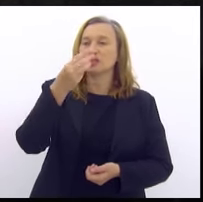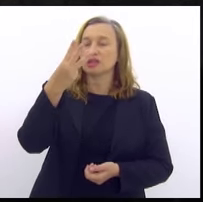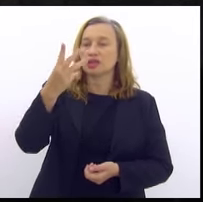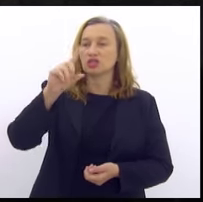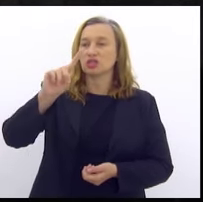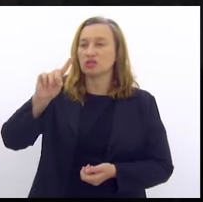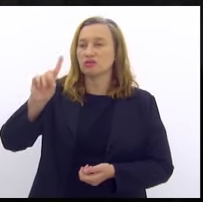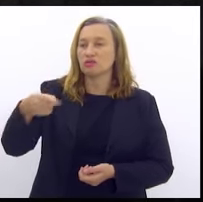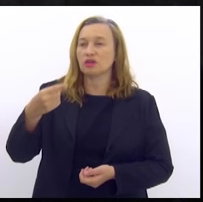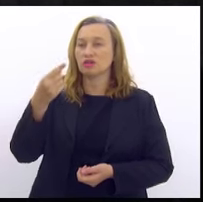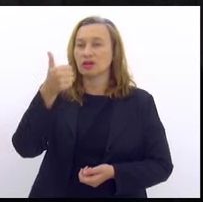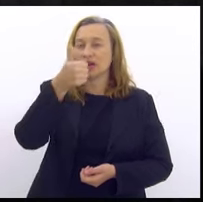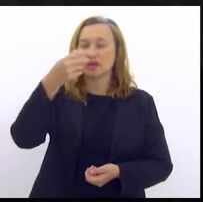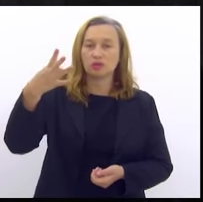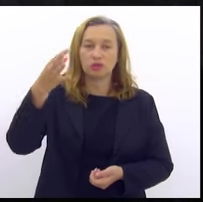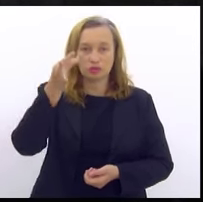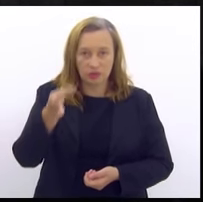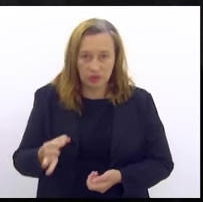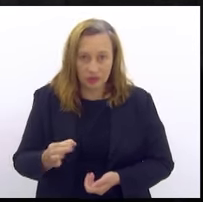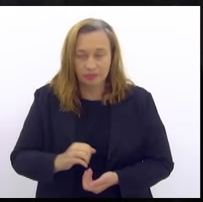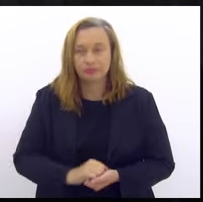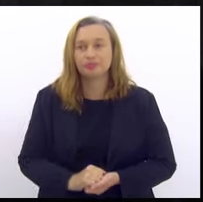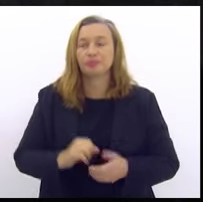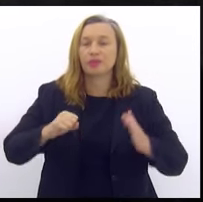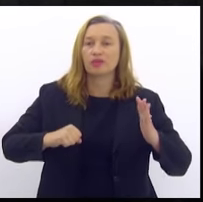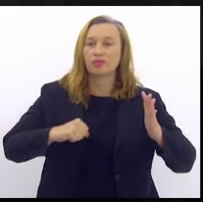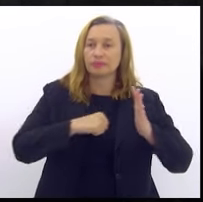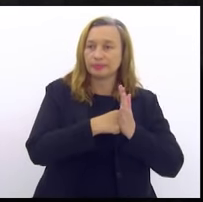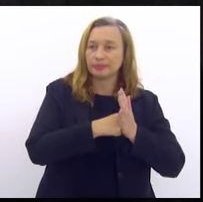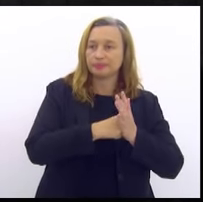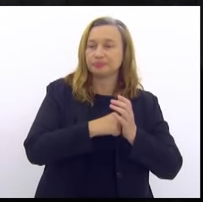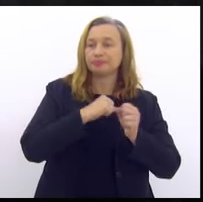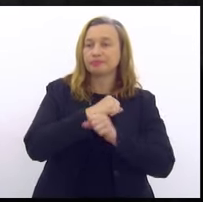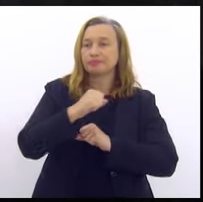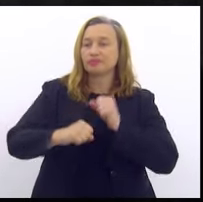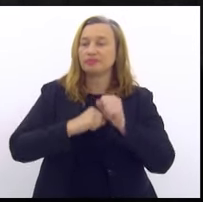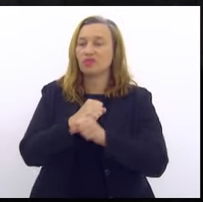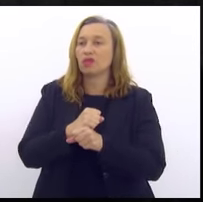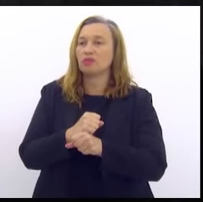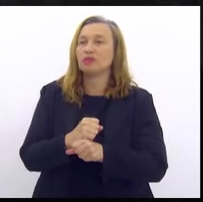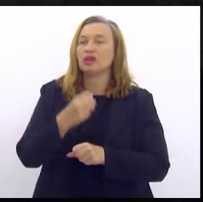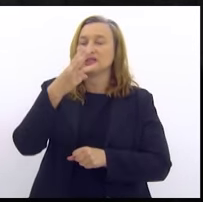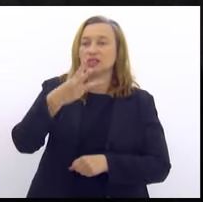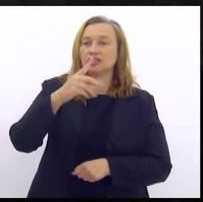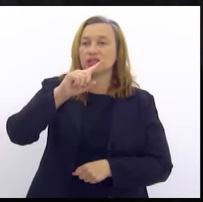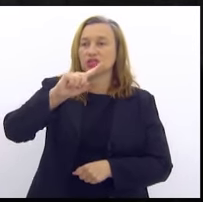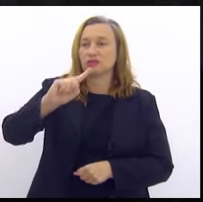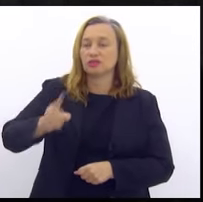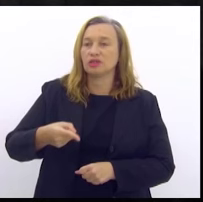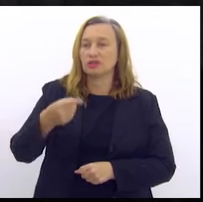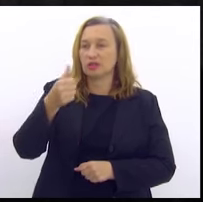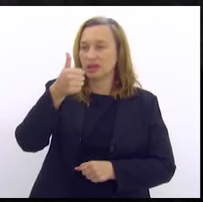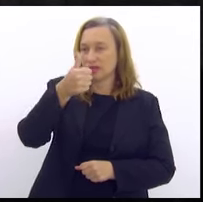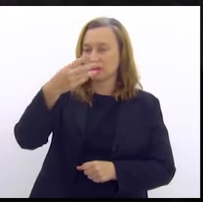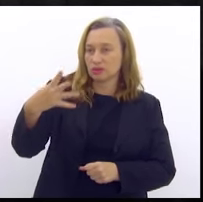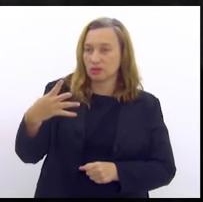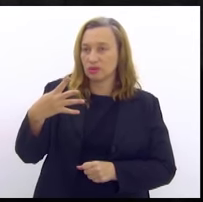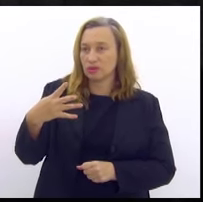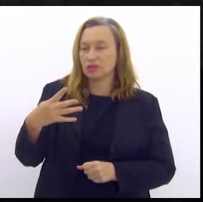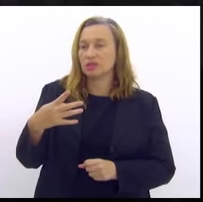E esse impacto anual é só botar 3,14, calcular 13º,